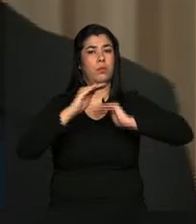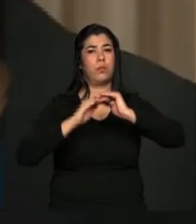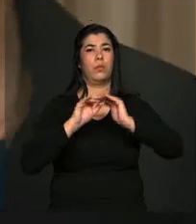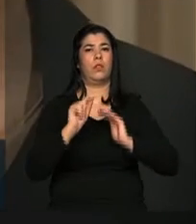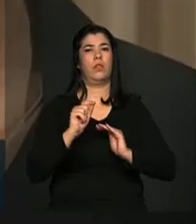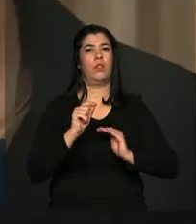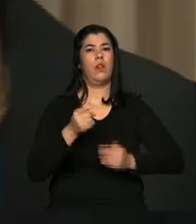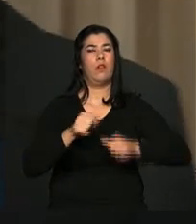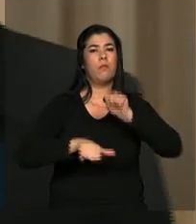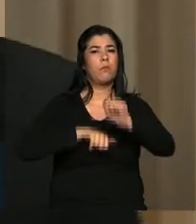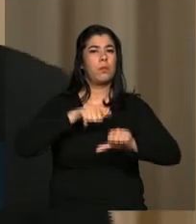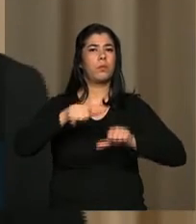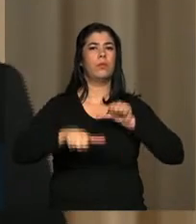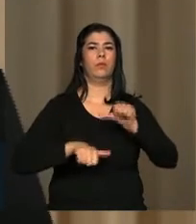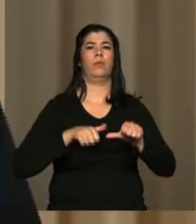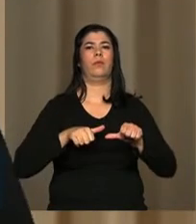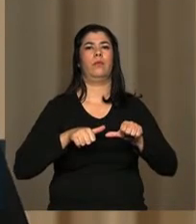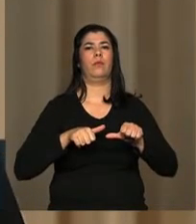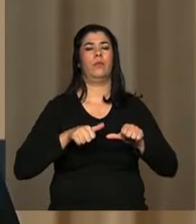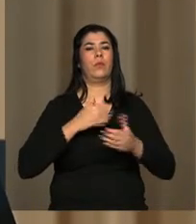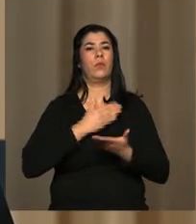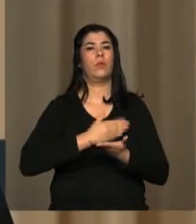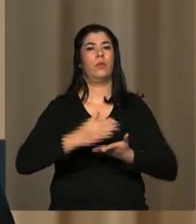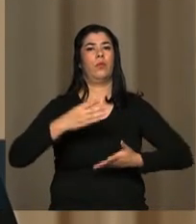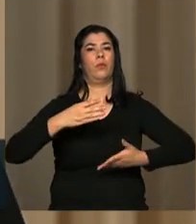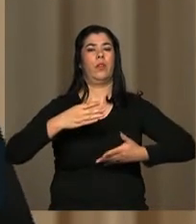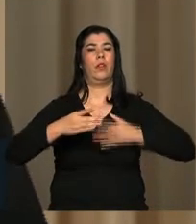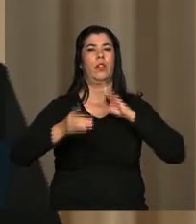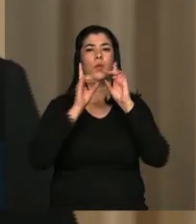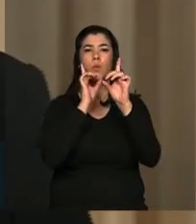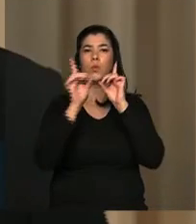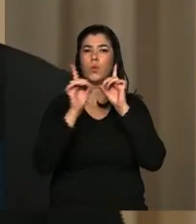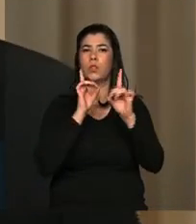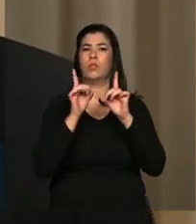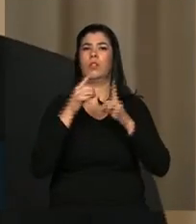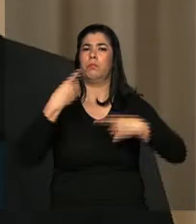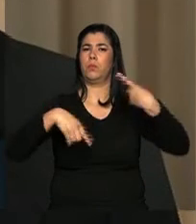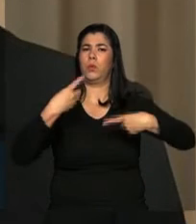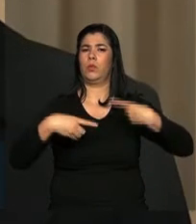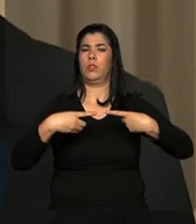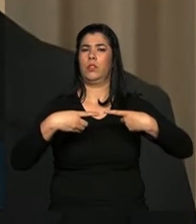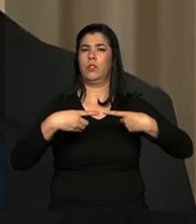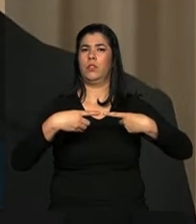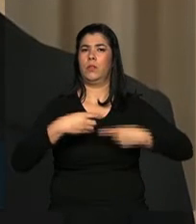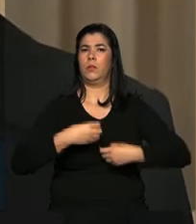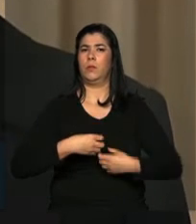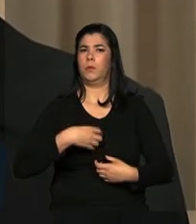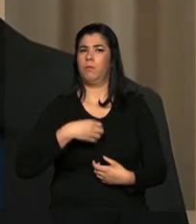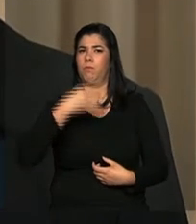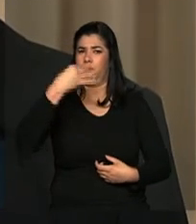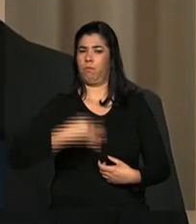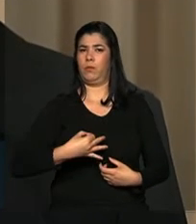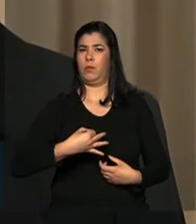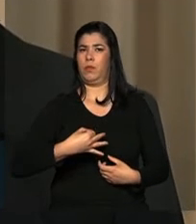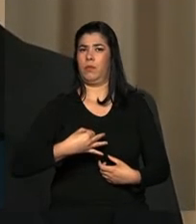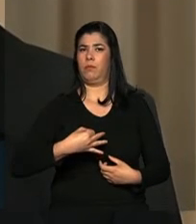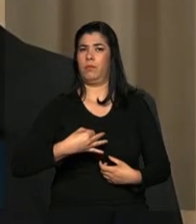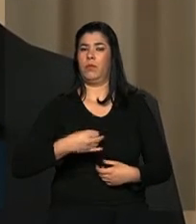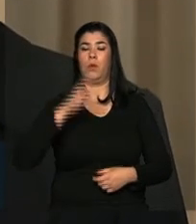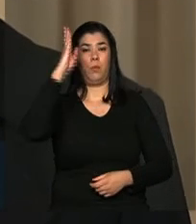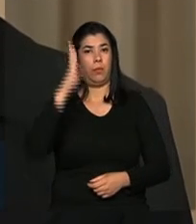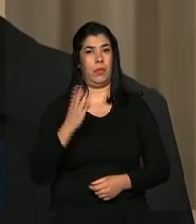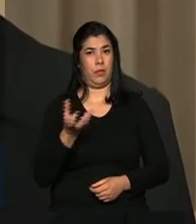de convergências a partir de um debate franco e respeitoso. O Brasil quer seguir